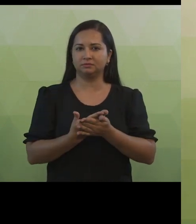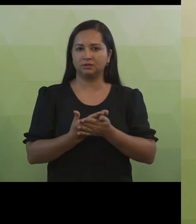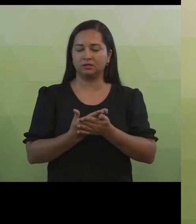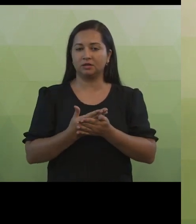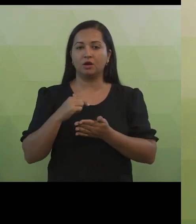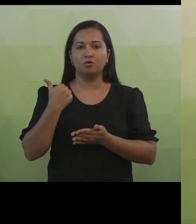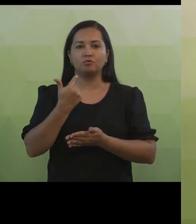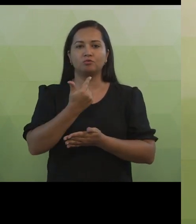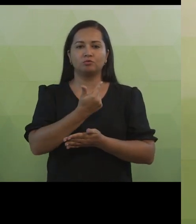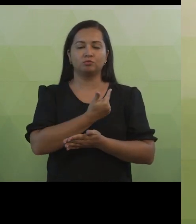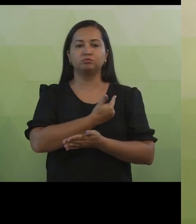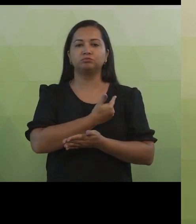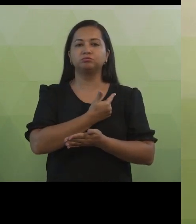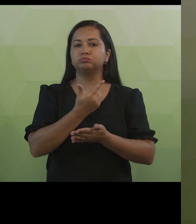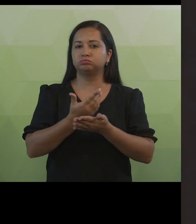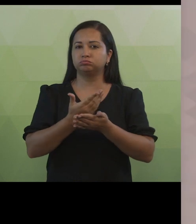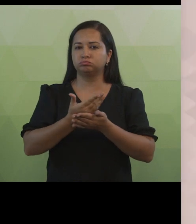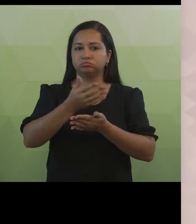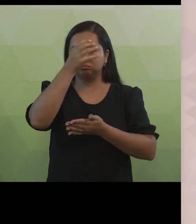novos conceitos.